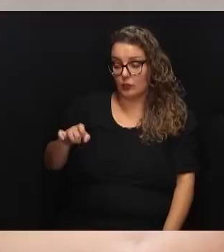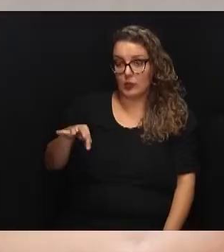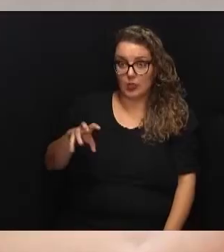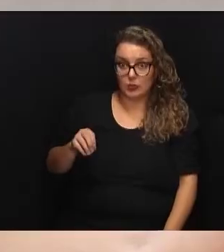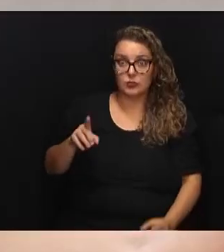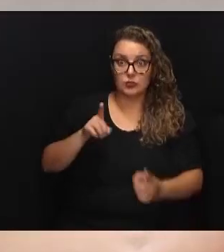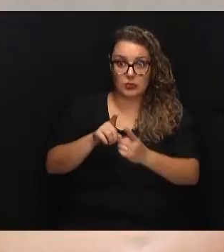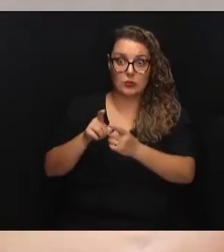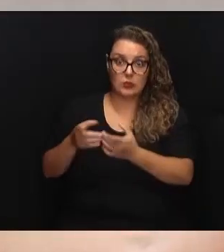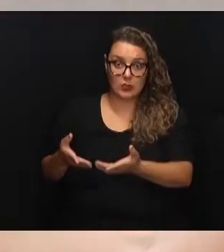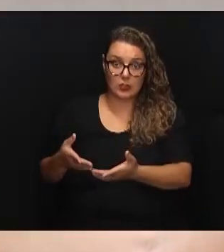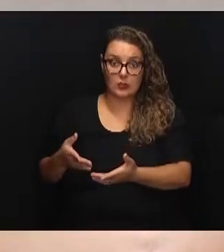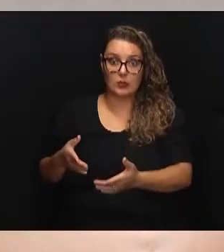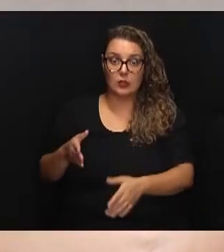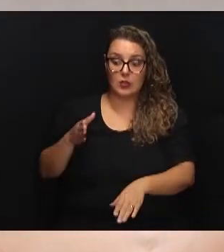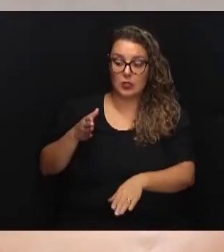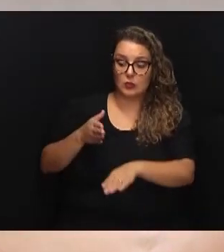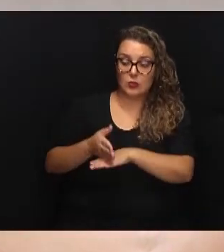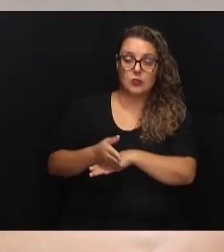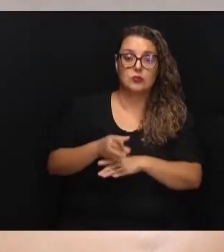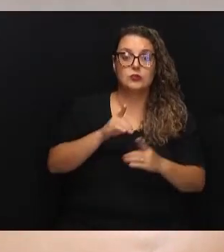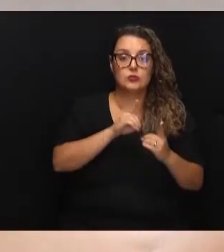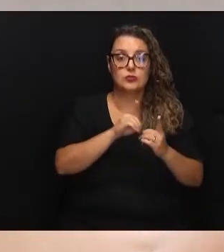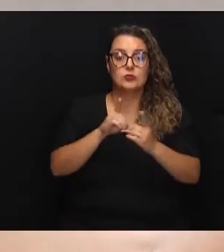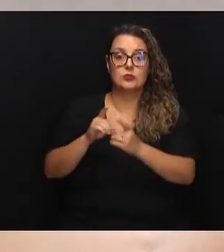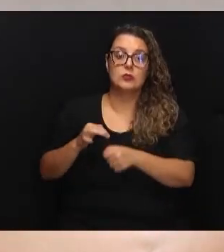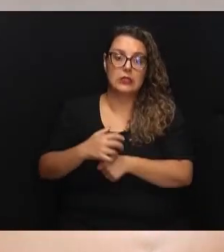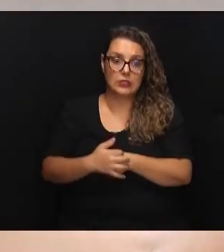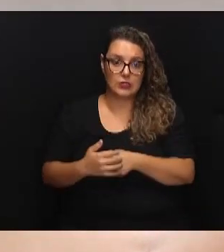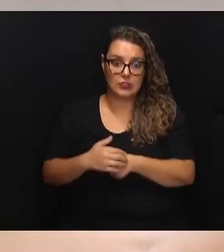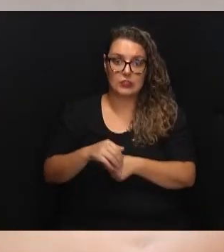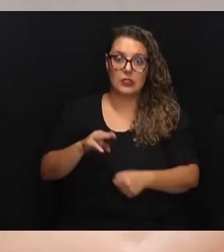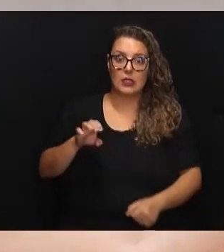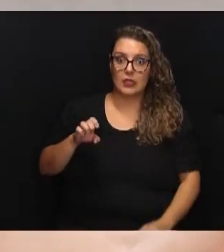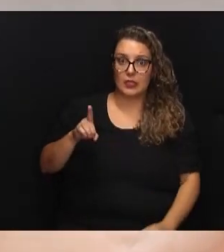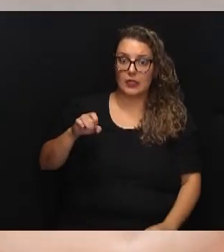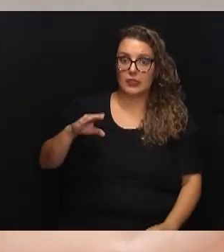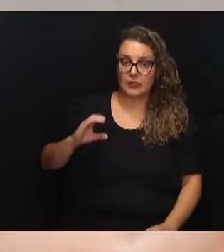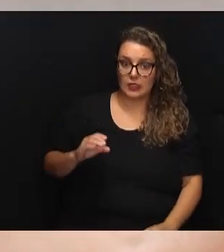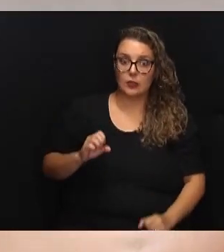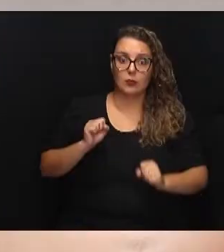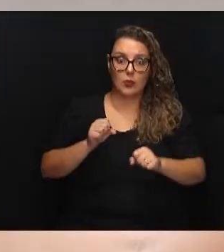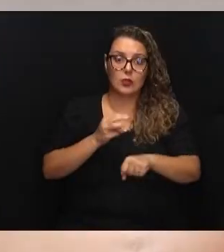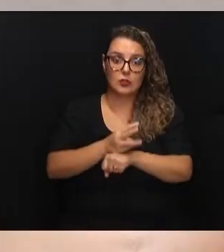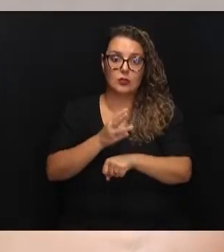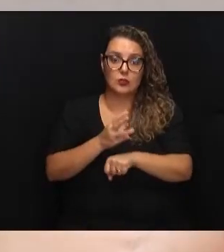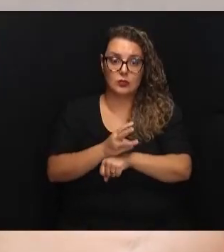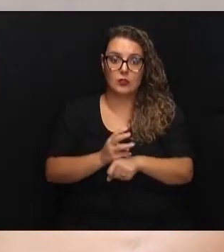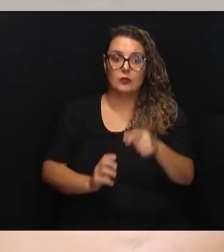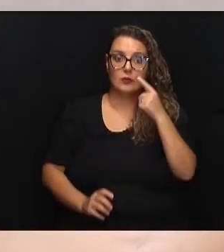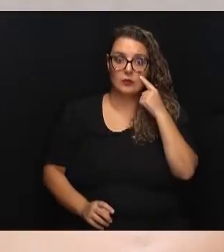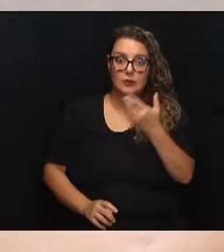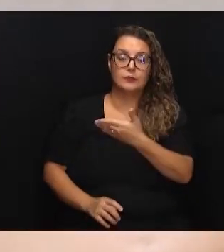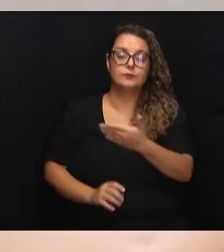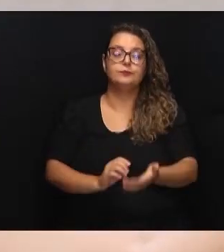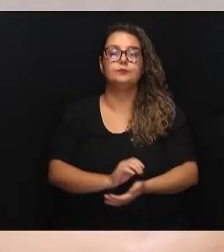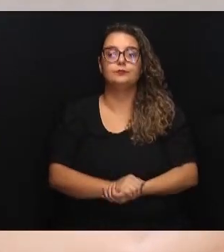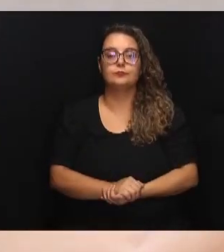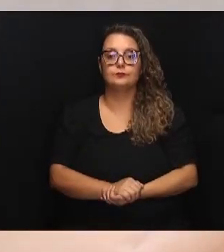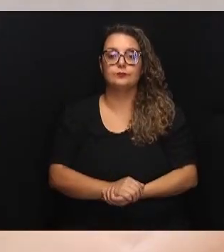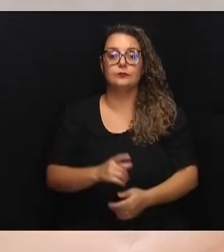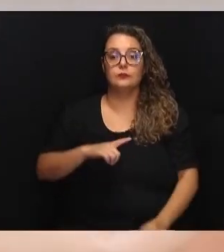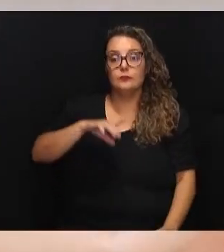no pátio, no atendimento do pátio, ele acessa os atendimentos digitais da INDEC. Pode ser no chatbot e